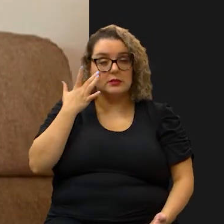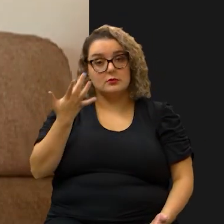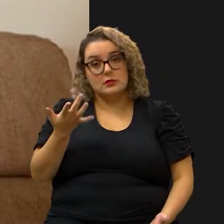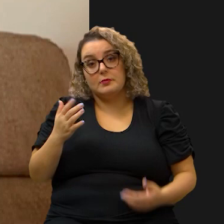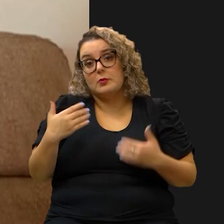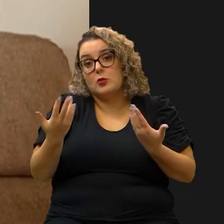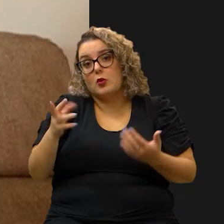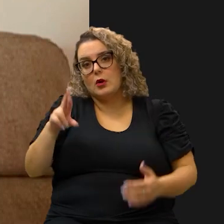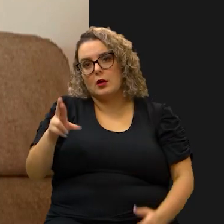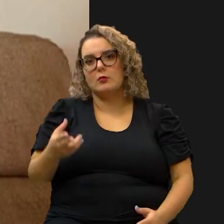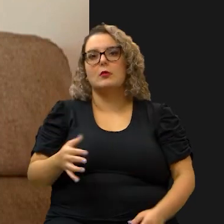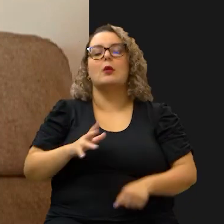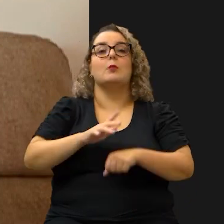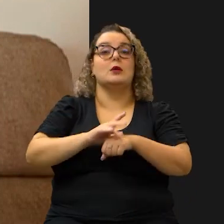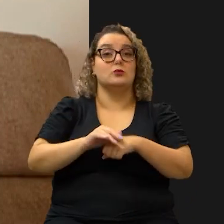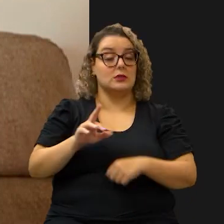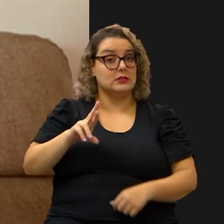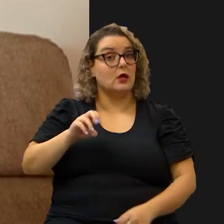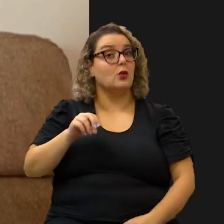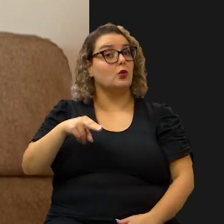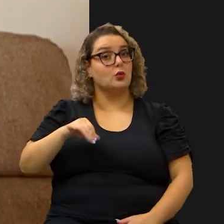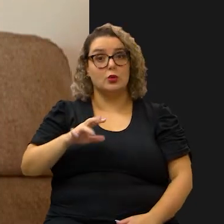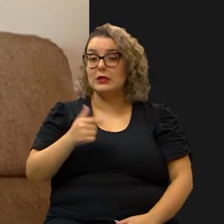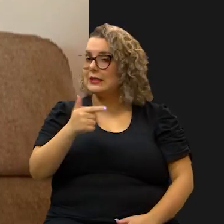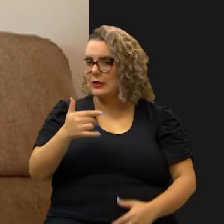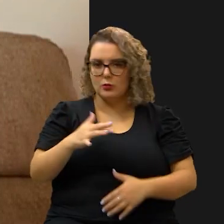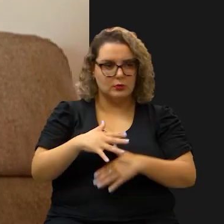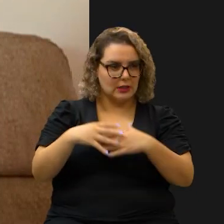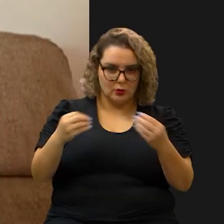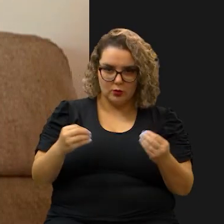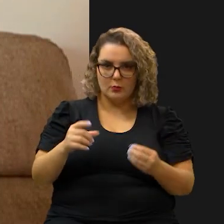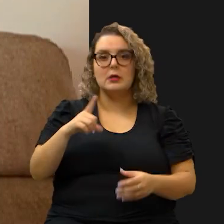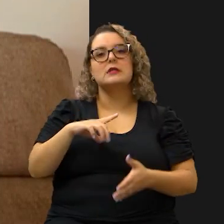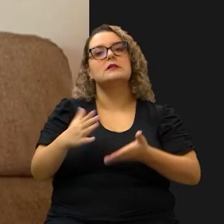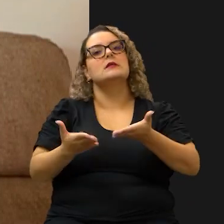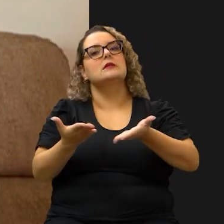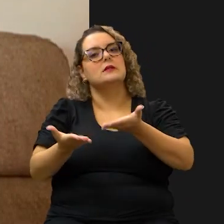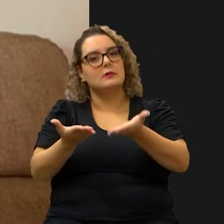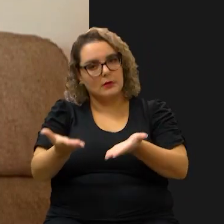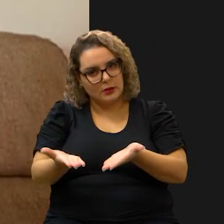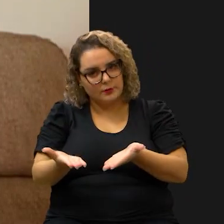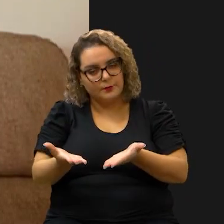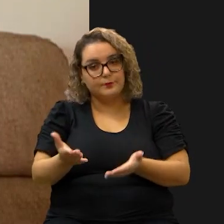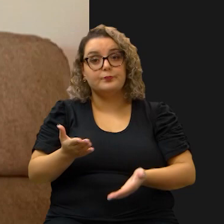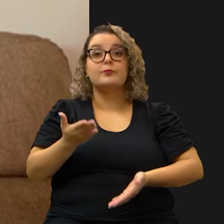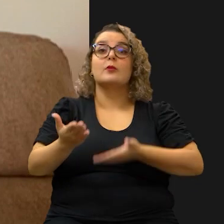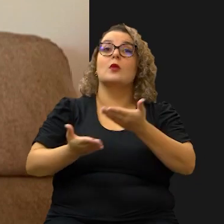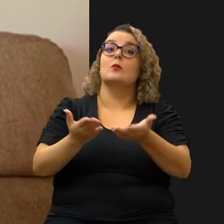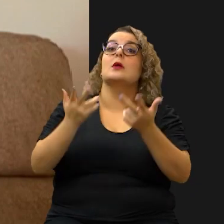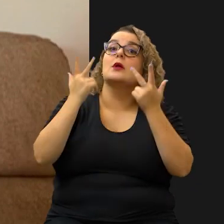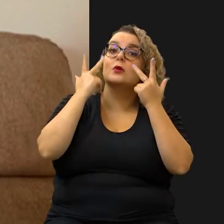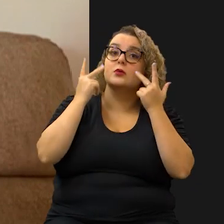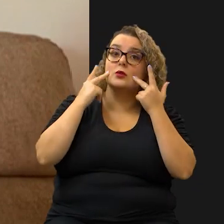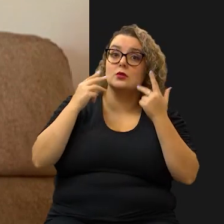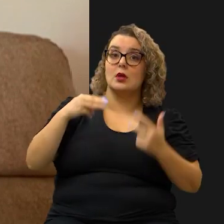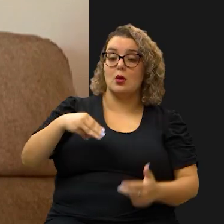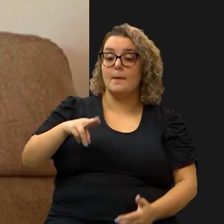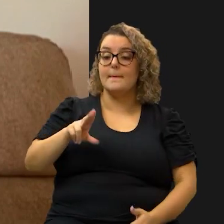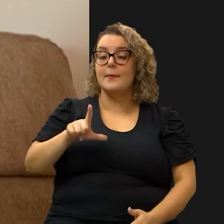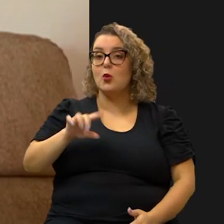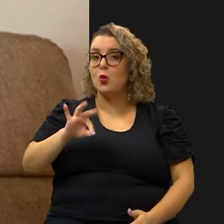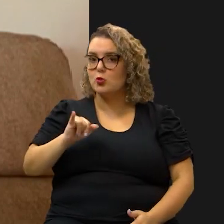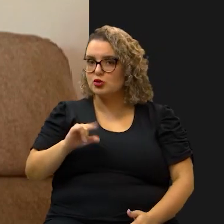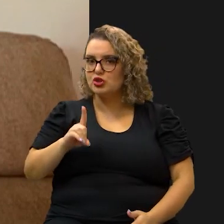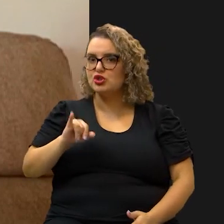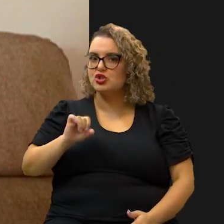ainda, mas é uma doença crônica, que, assim, não tem cura, mas tem tratamento. Né? E o tratamento,